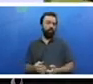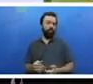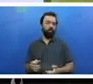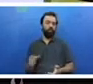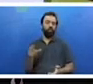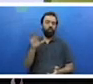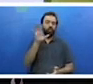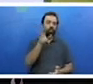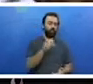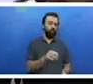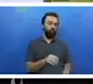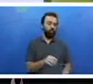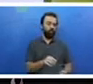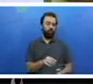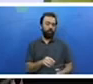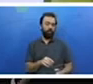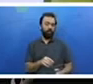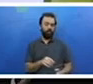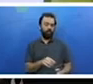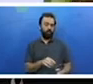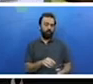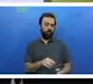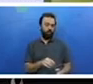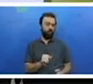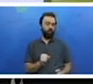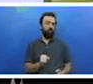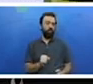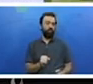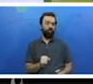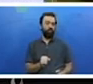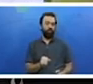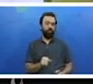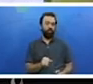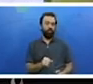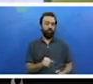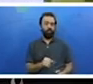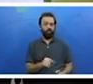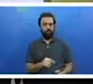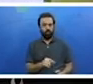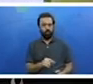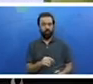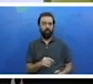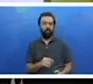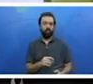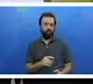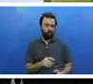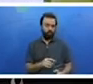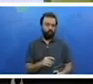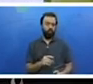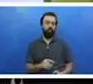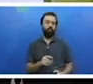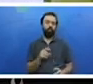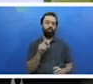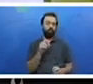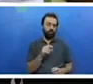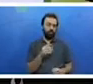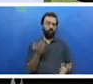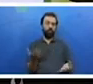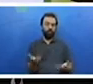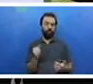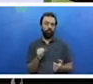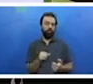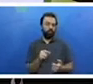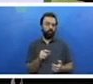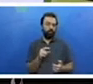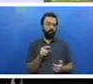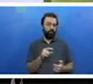Todas as colunas que eu pego, todas as razões que eu pego, tem que dar o mesmo valor.